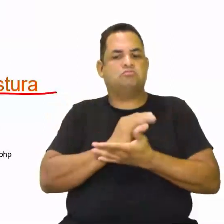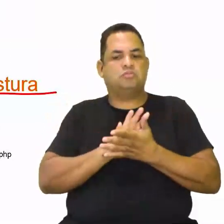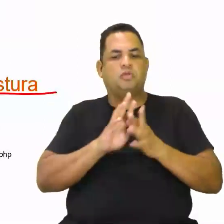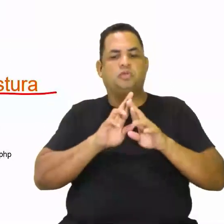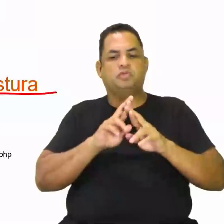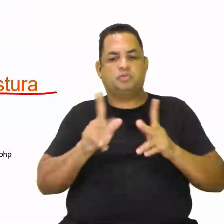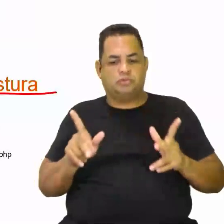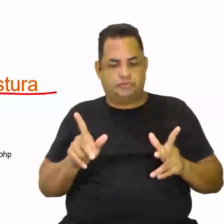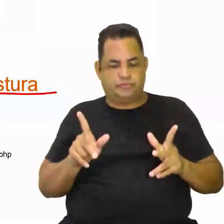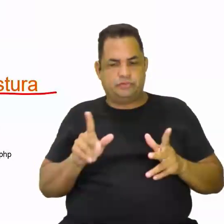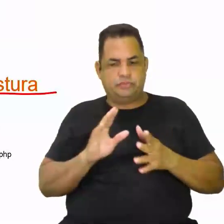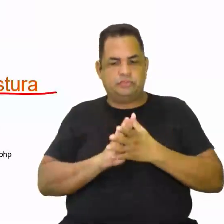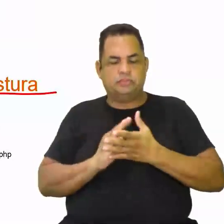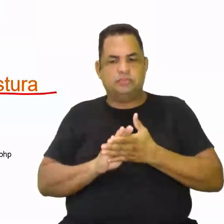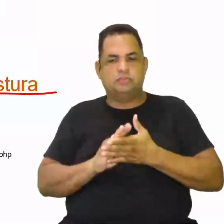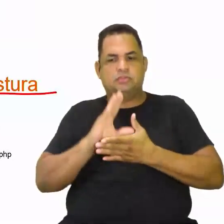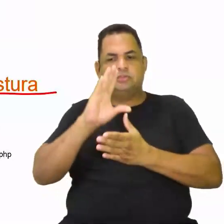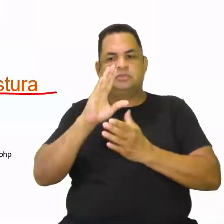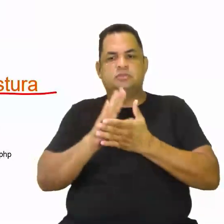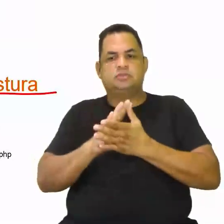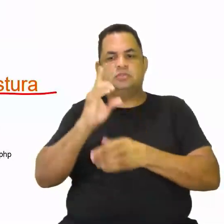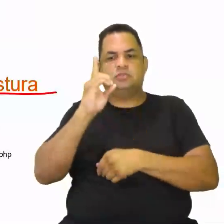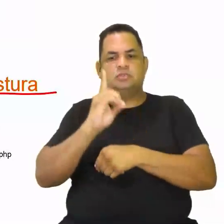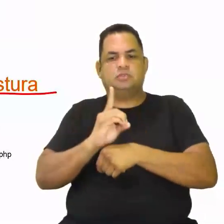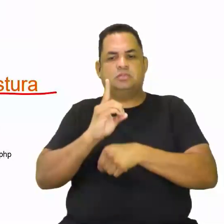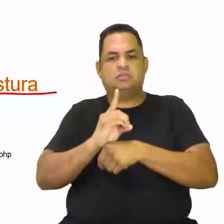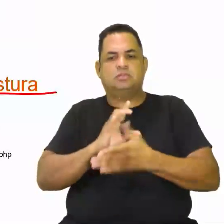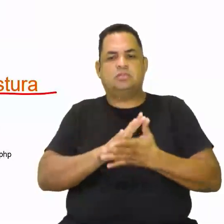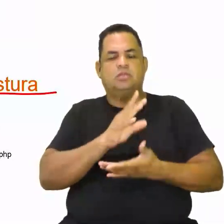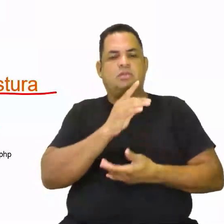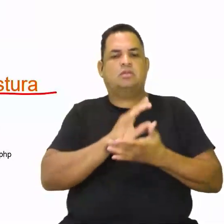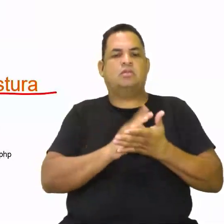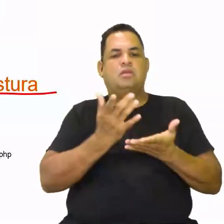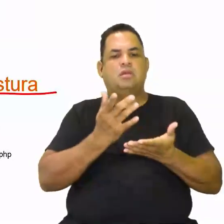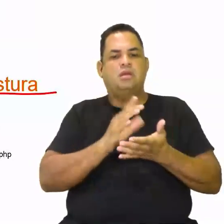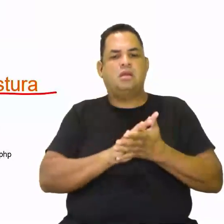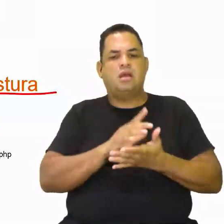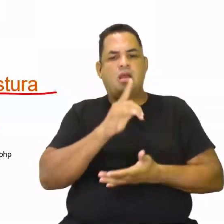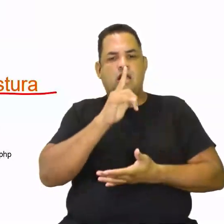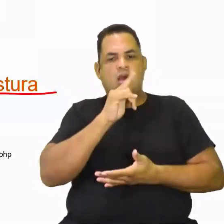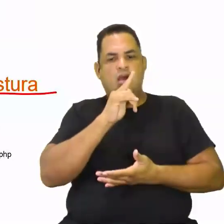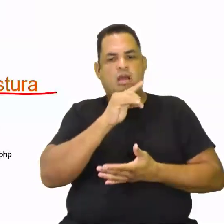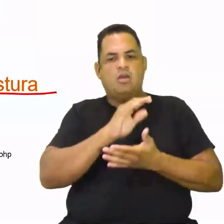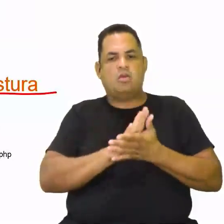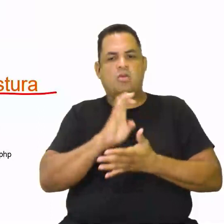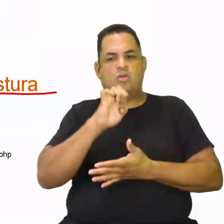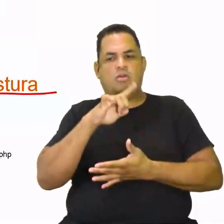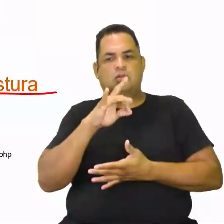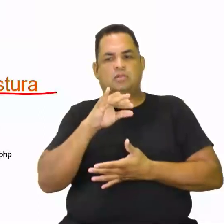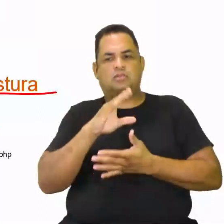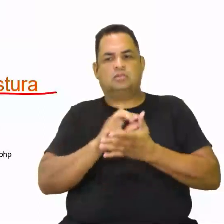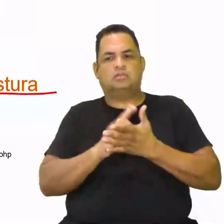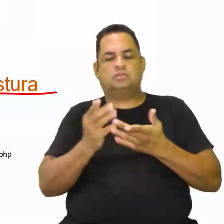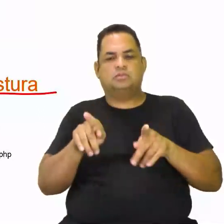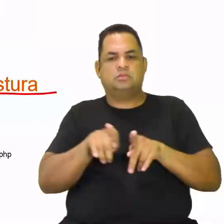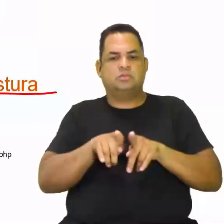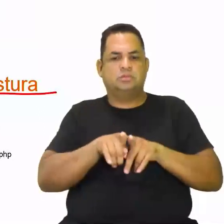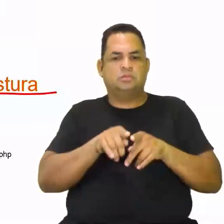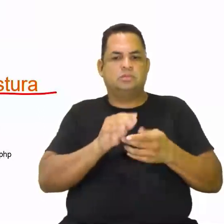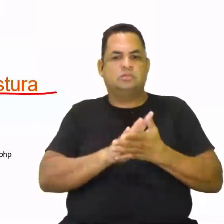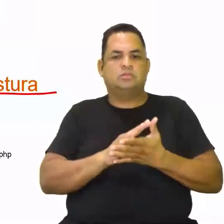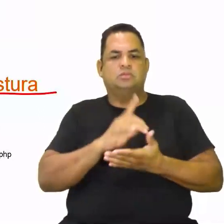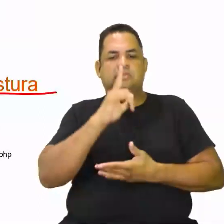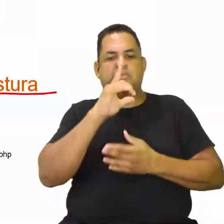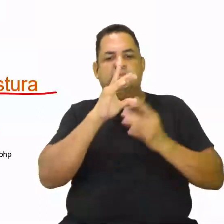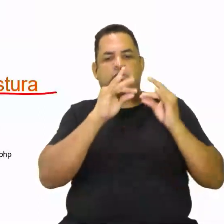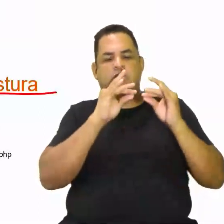certo? Então, tanto a água com o enxofre, como líquidos